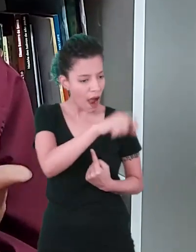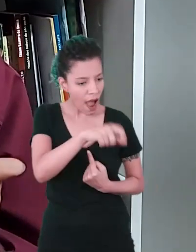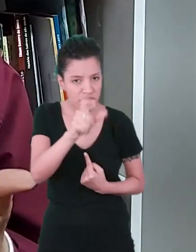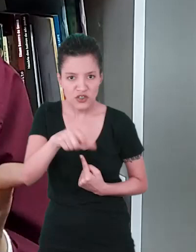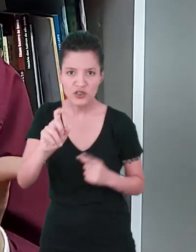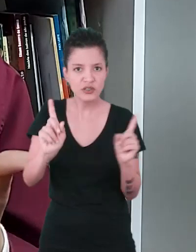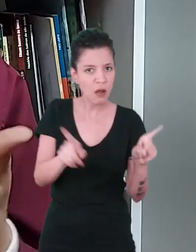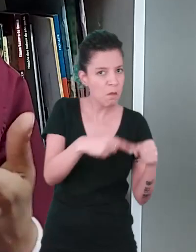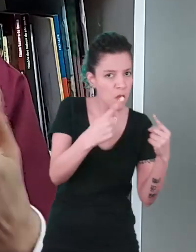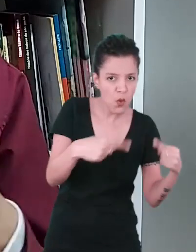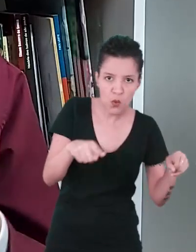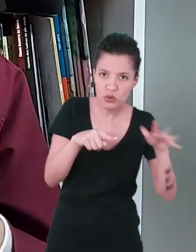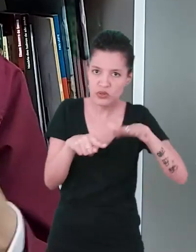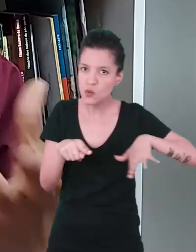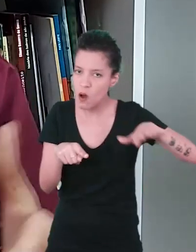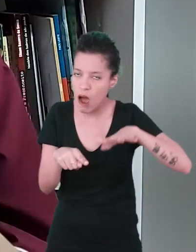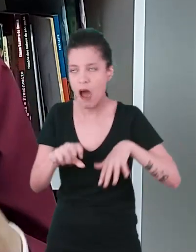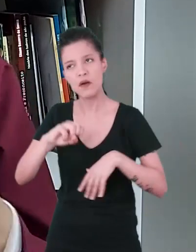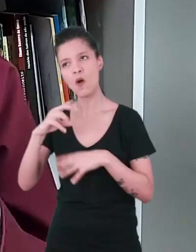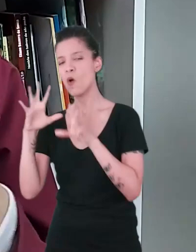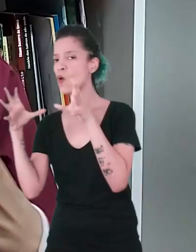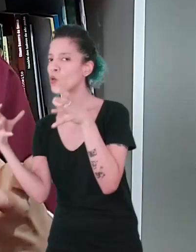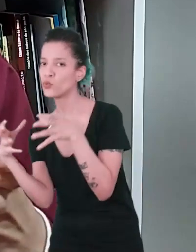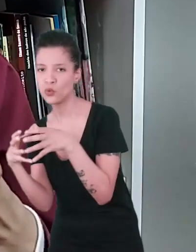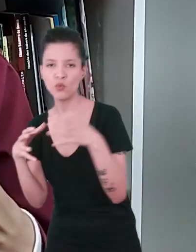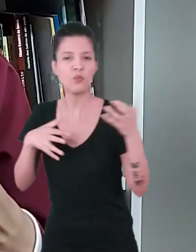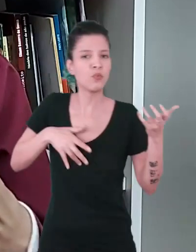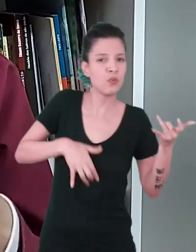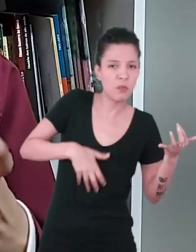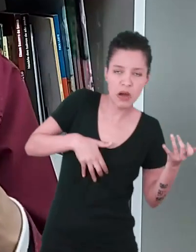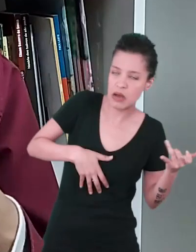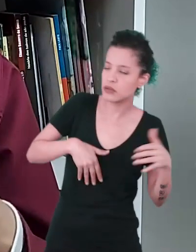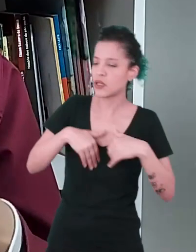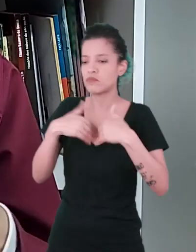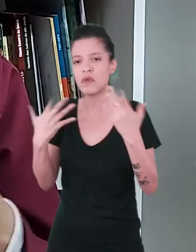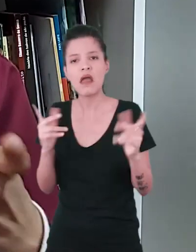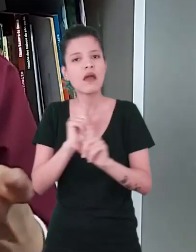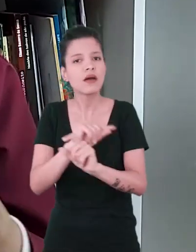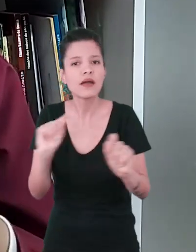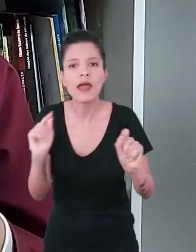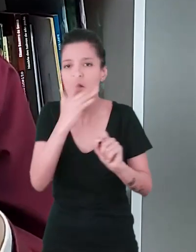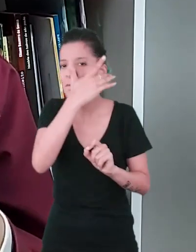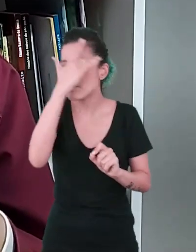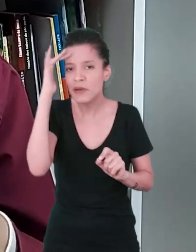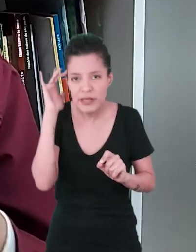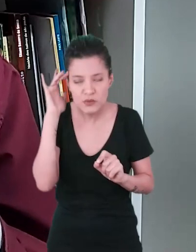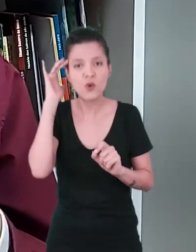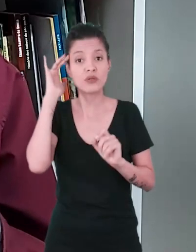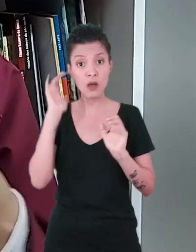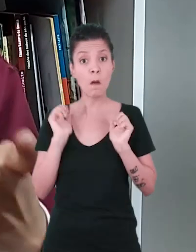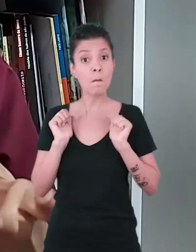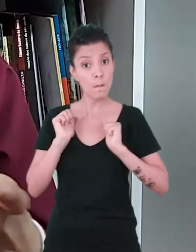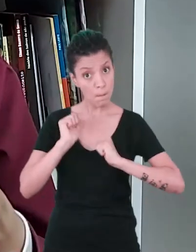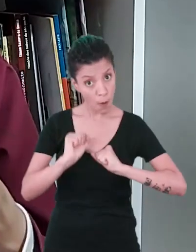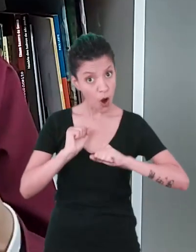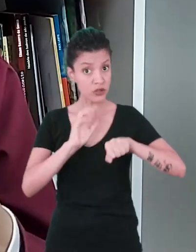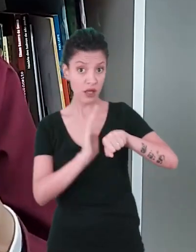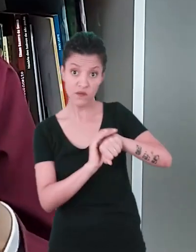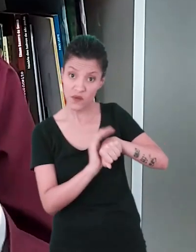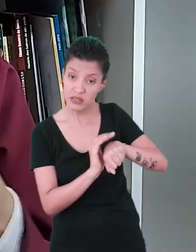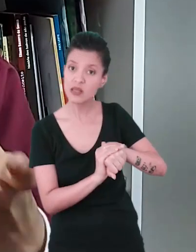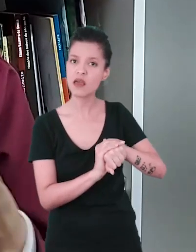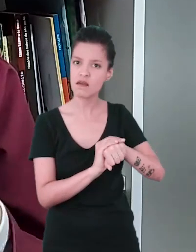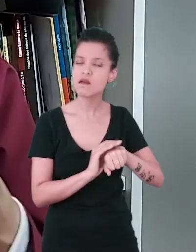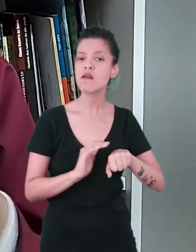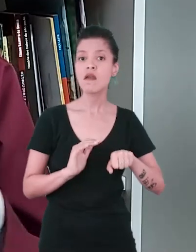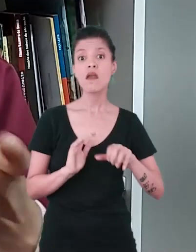artistas, músicos, pessoas que têm grupos, bandas, agentes que de alguma maneira contam também